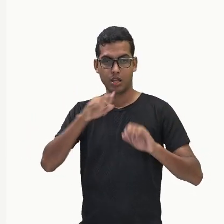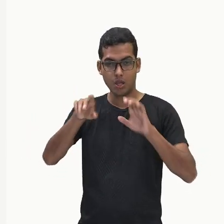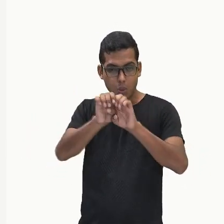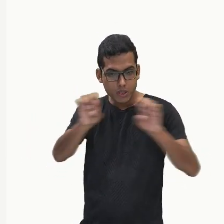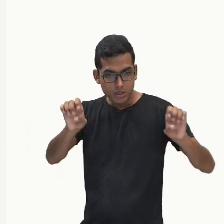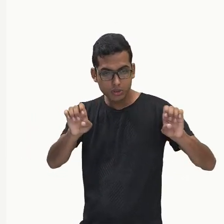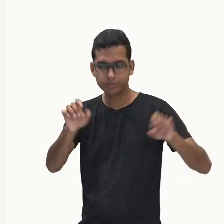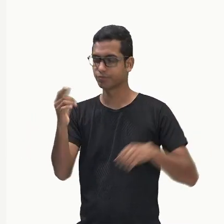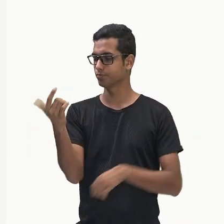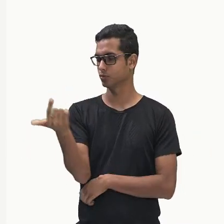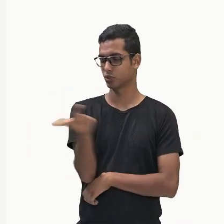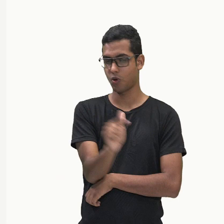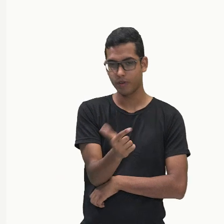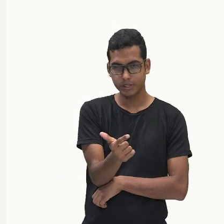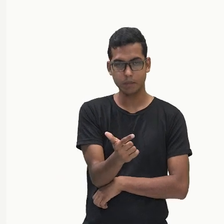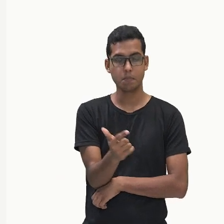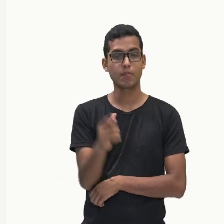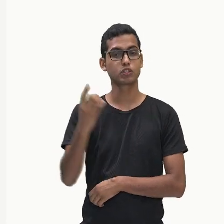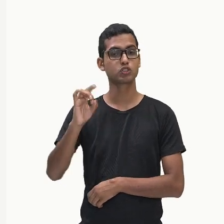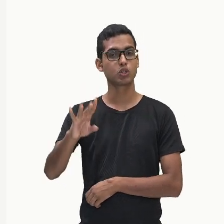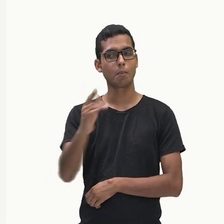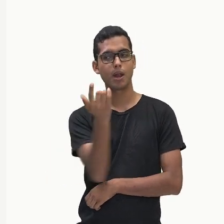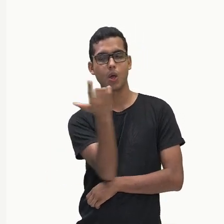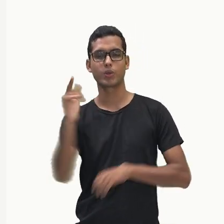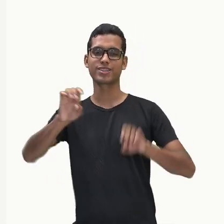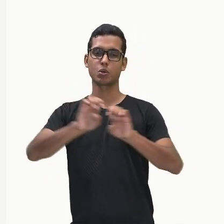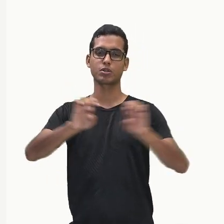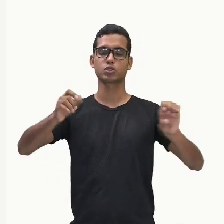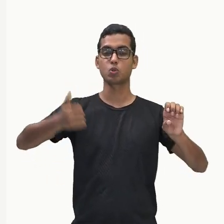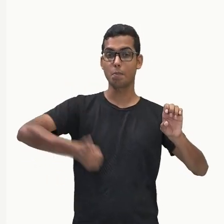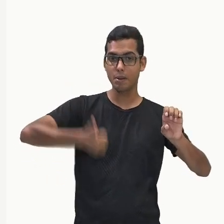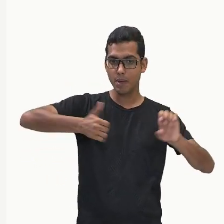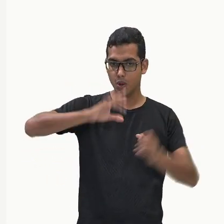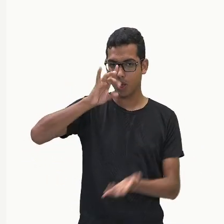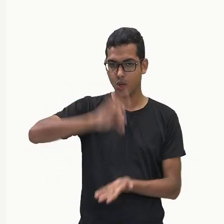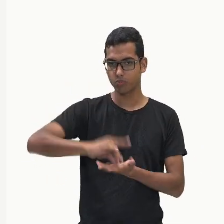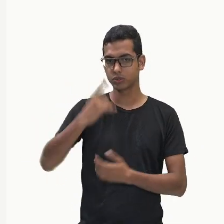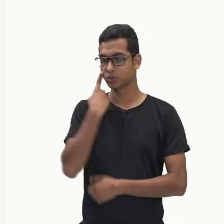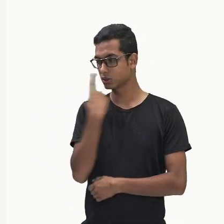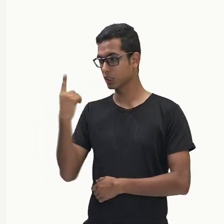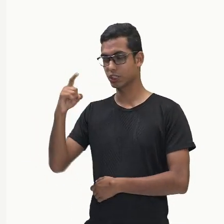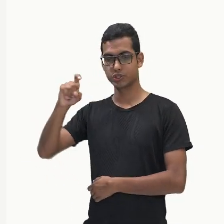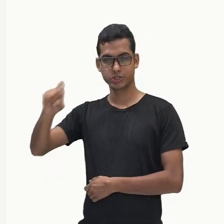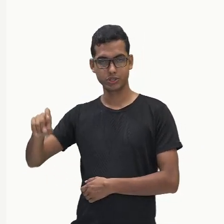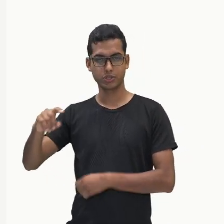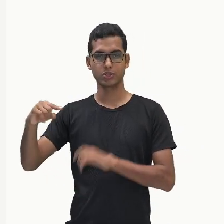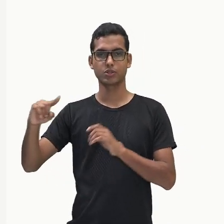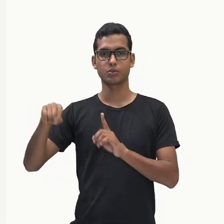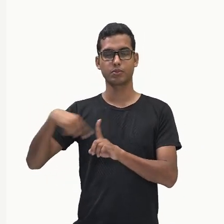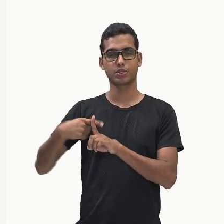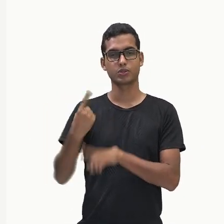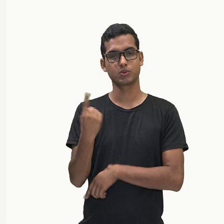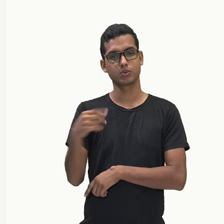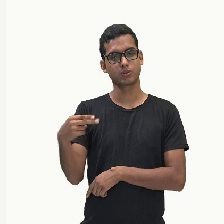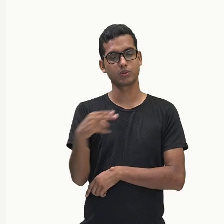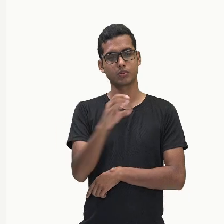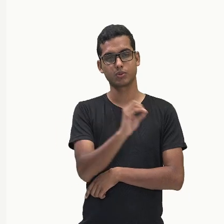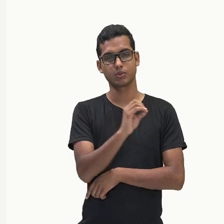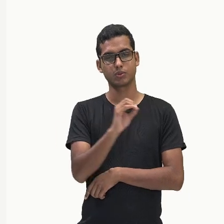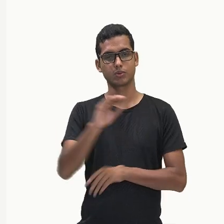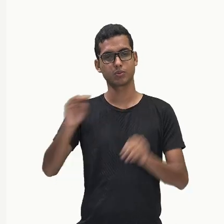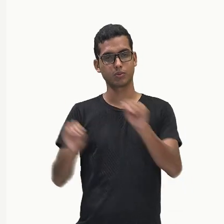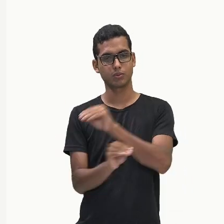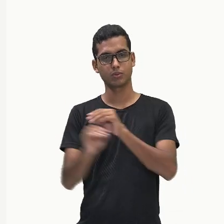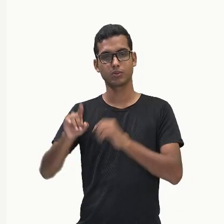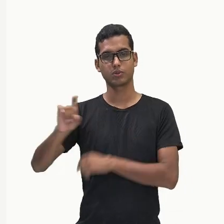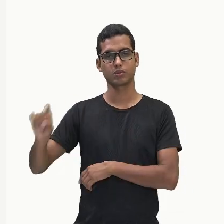Que nesse caso aqui, ó, vai ser x igual a 0 menos 1, x igual a menos 1. Essa aqui vai ser